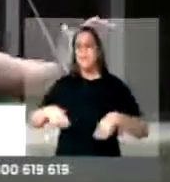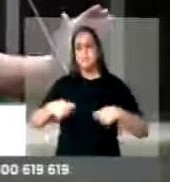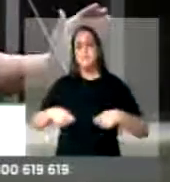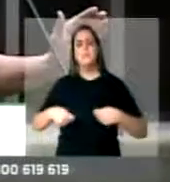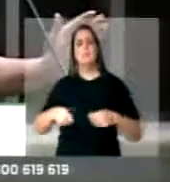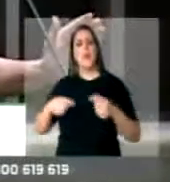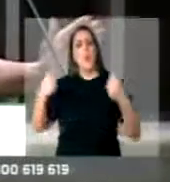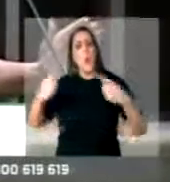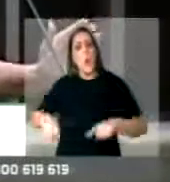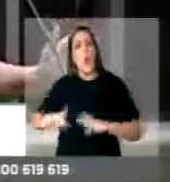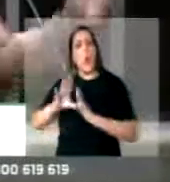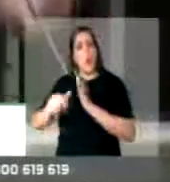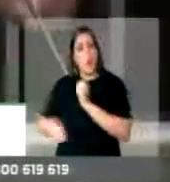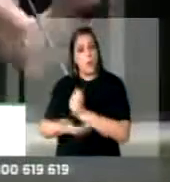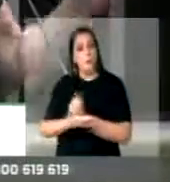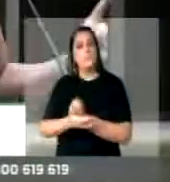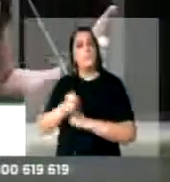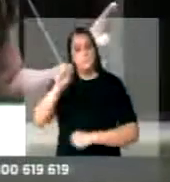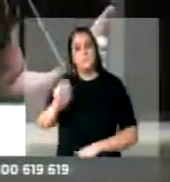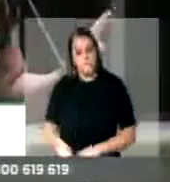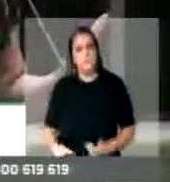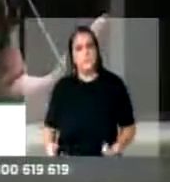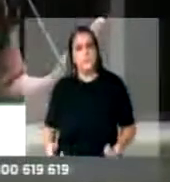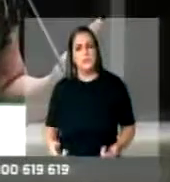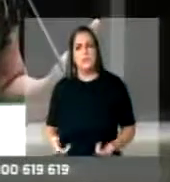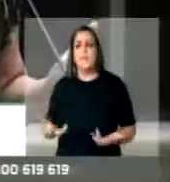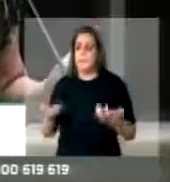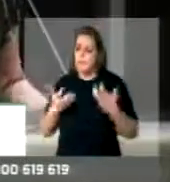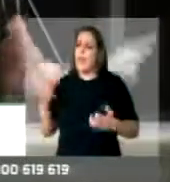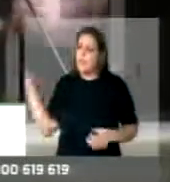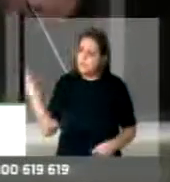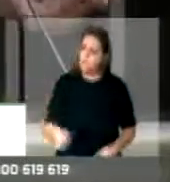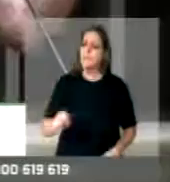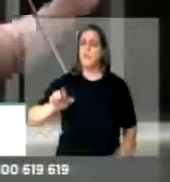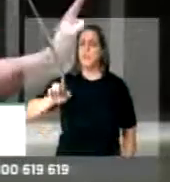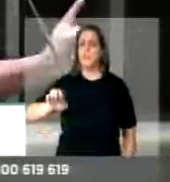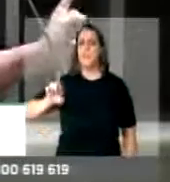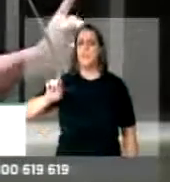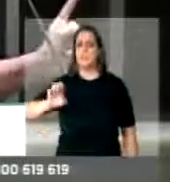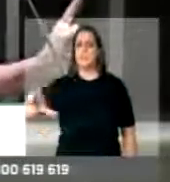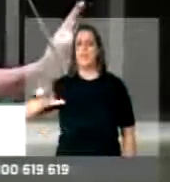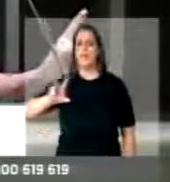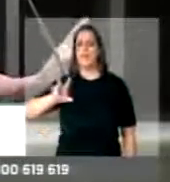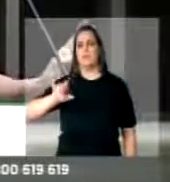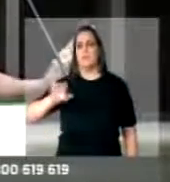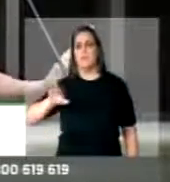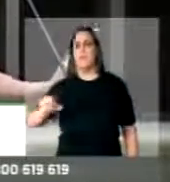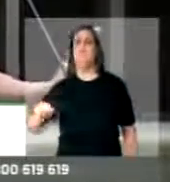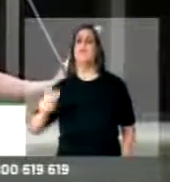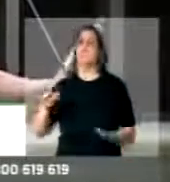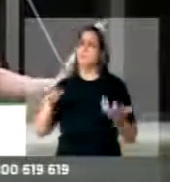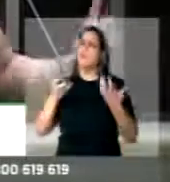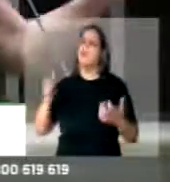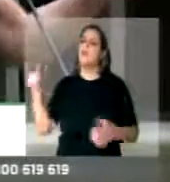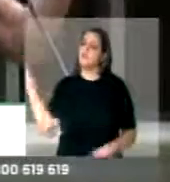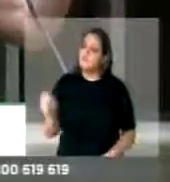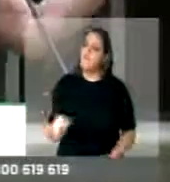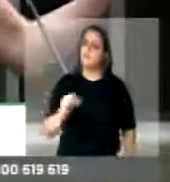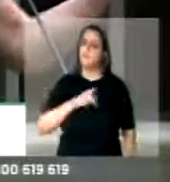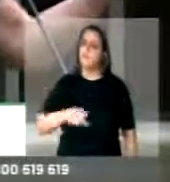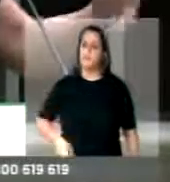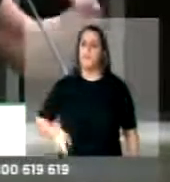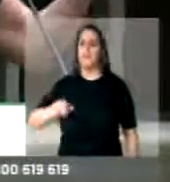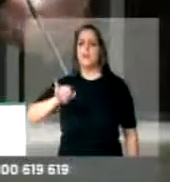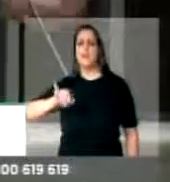corrupção, não temos nenhuma dúvida disso, por isso queremos trazer Gedel Vieira aqui, por isso queremos trazer, inclusive, a presidenta do IFAM, e esses